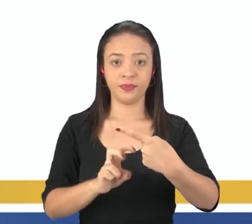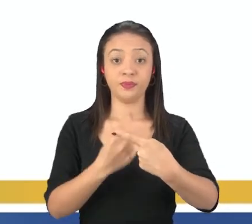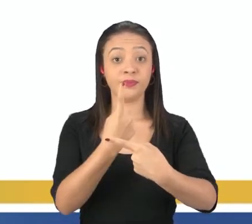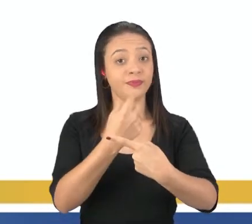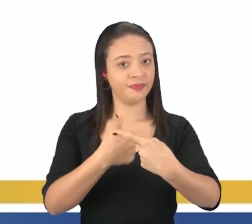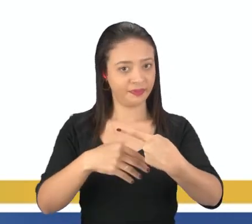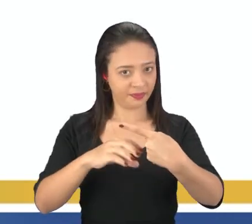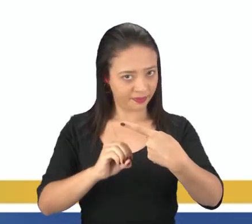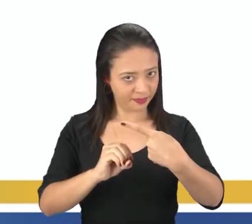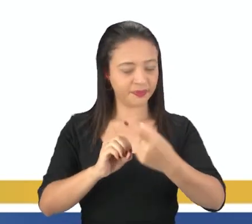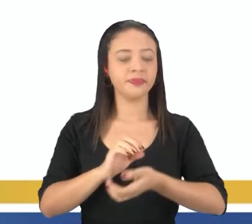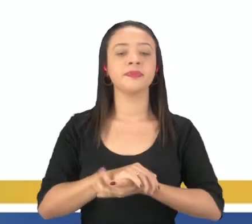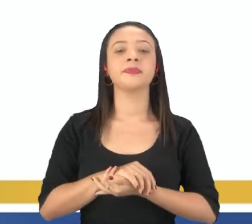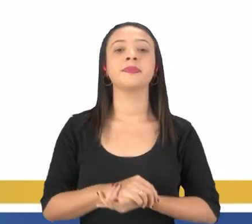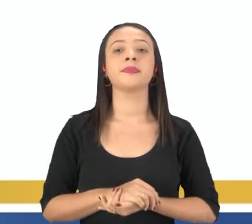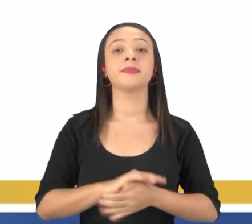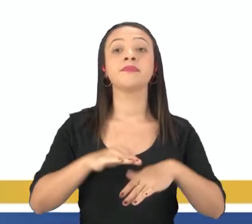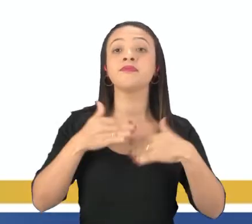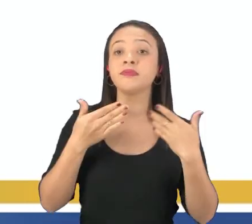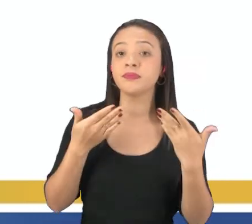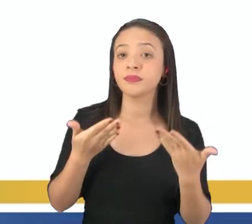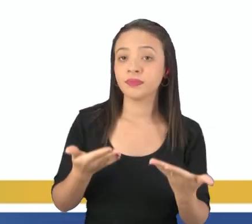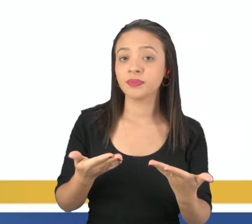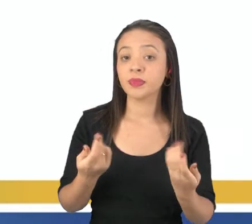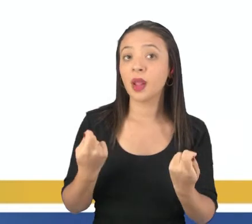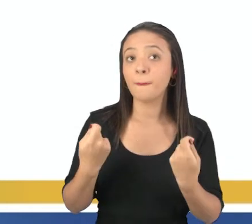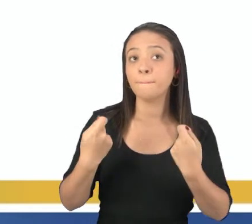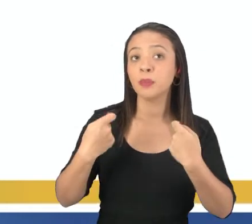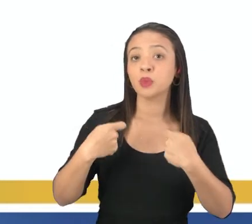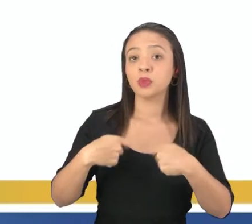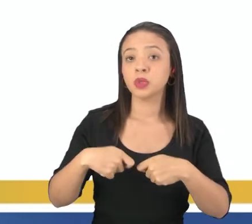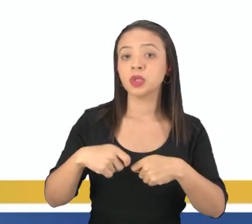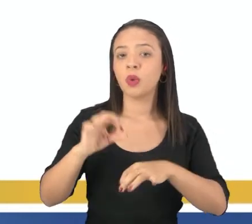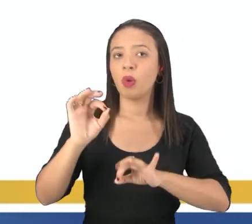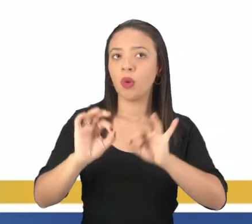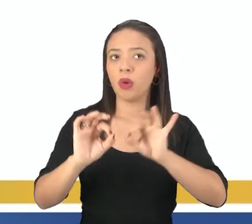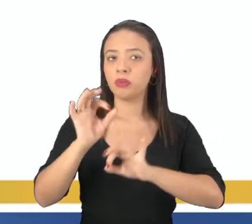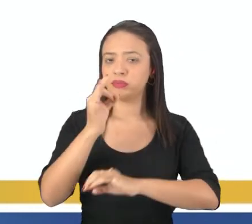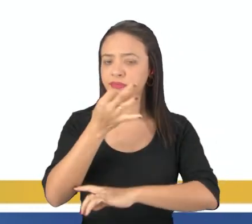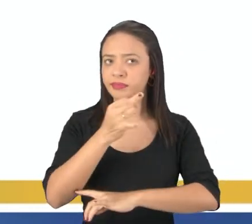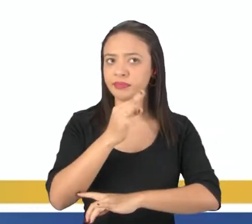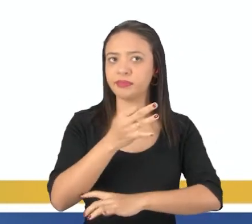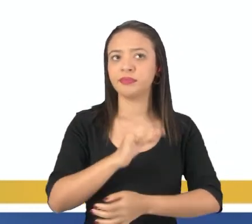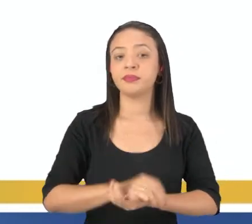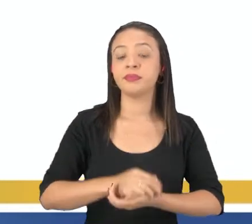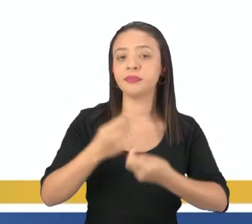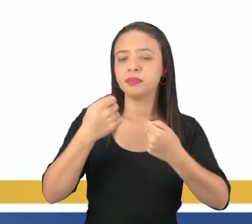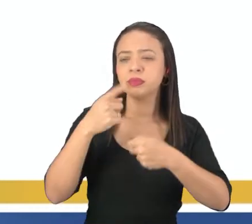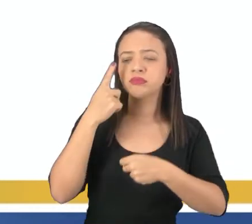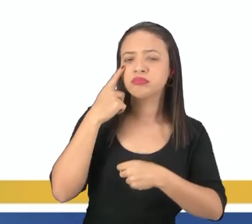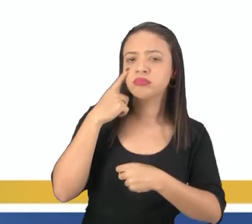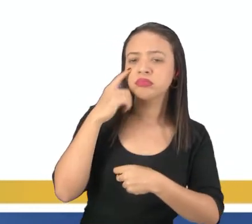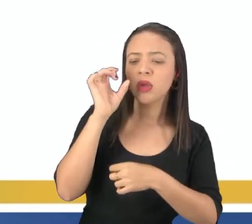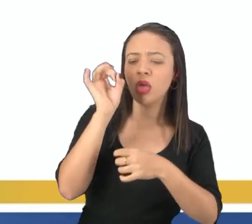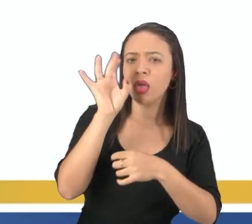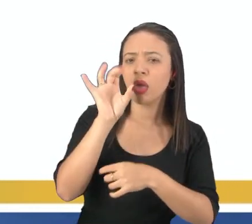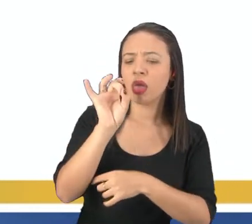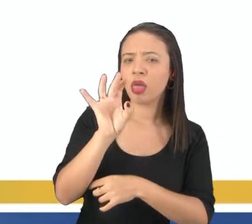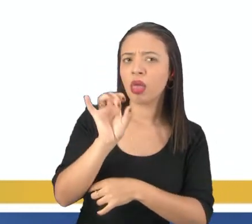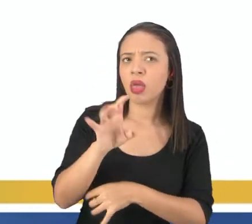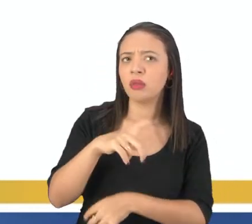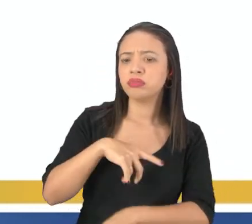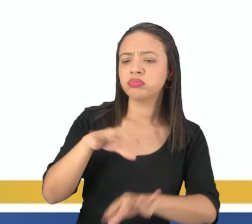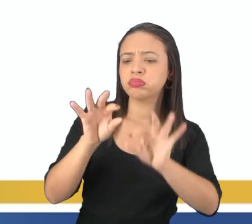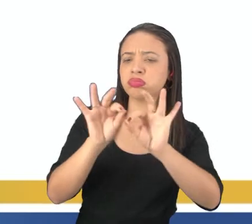125 e um décimo então para nós colocarmos tem cheiro de lugar nós temos que analisar cada uma